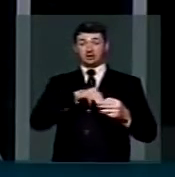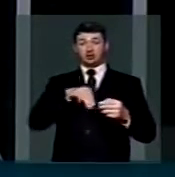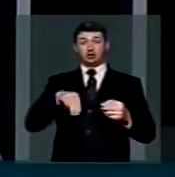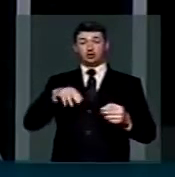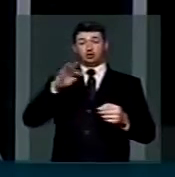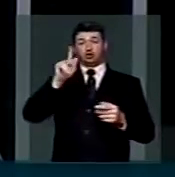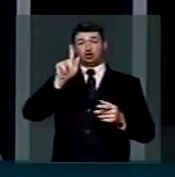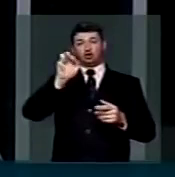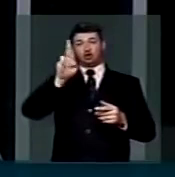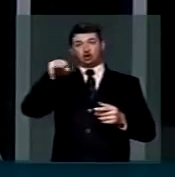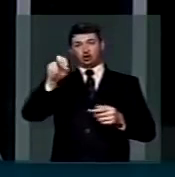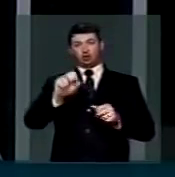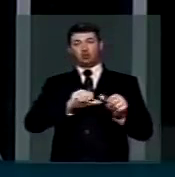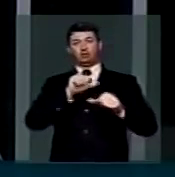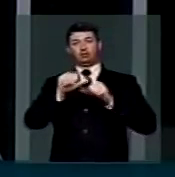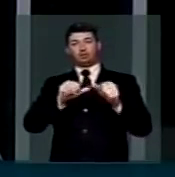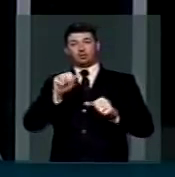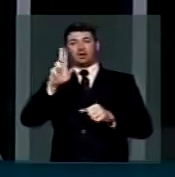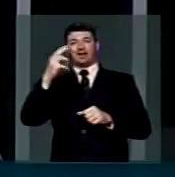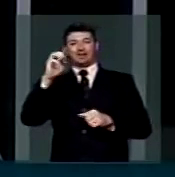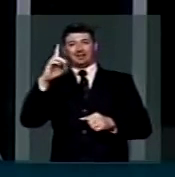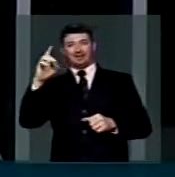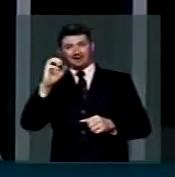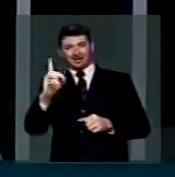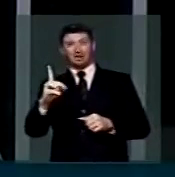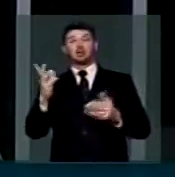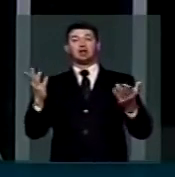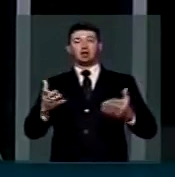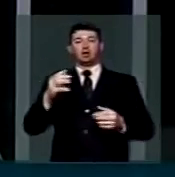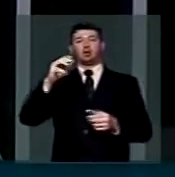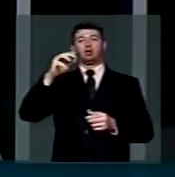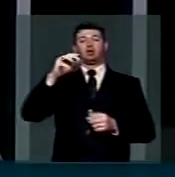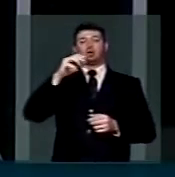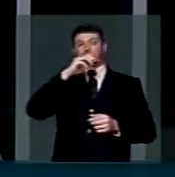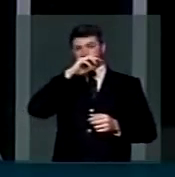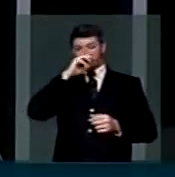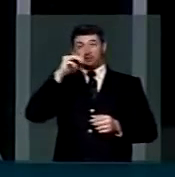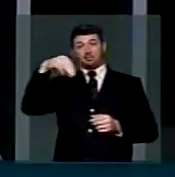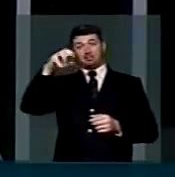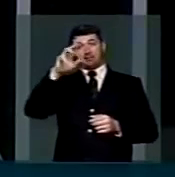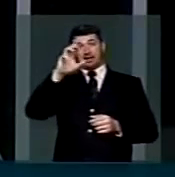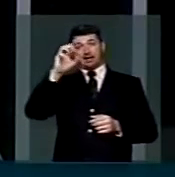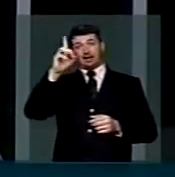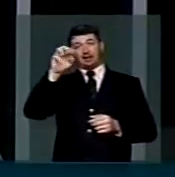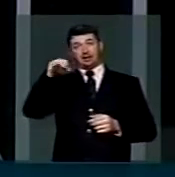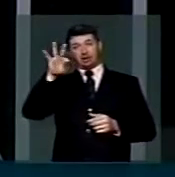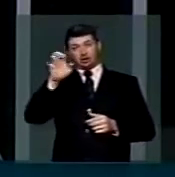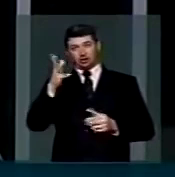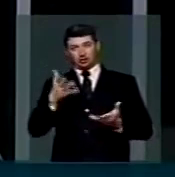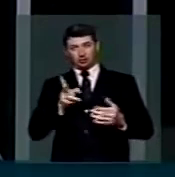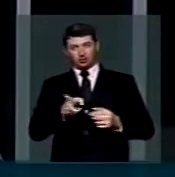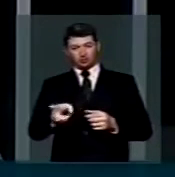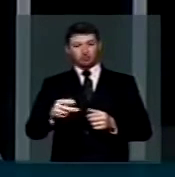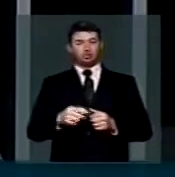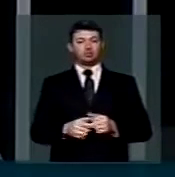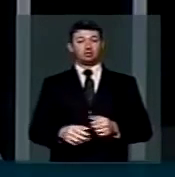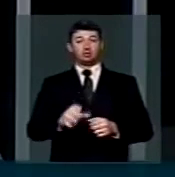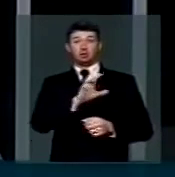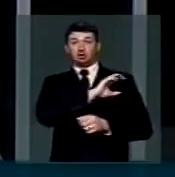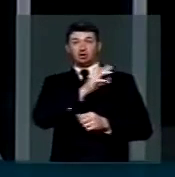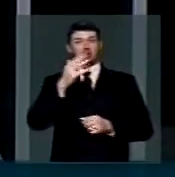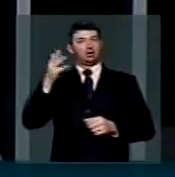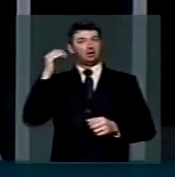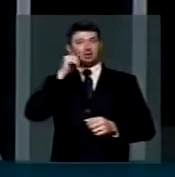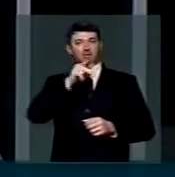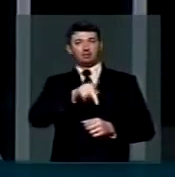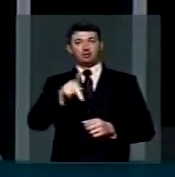Genro, consolidada pelo ministro Fernando Haddad, mantida pelo ministro Fernando Aloysio Mercadante, coordenada na época